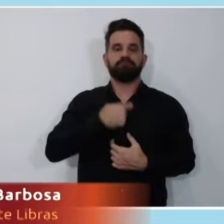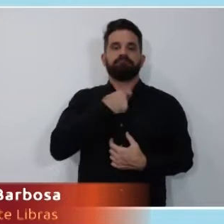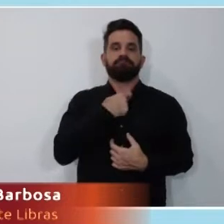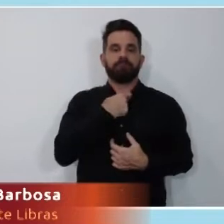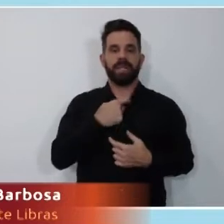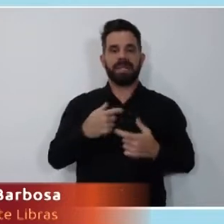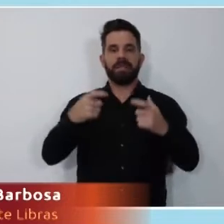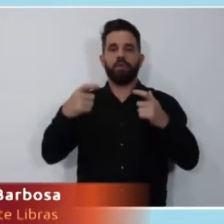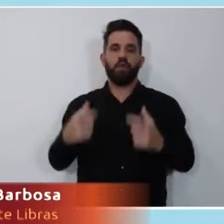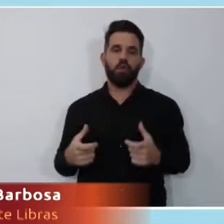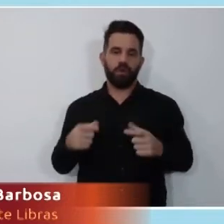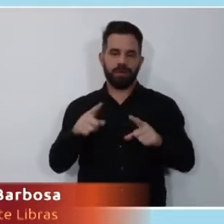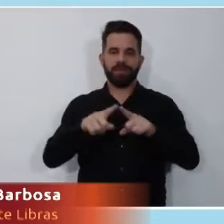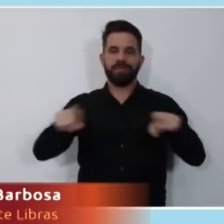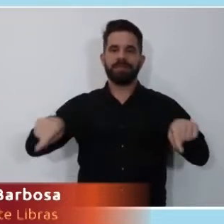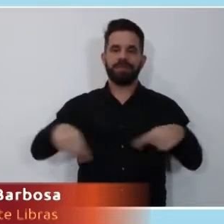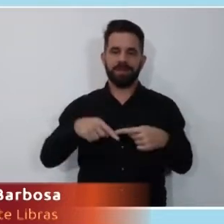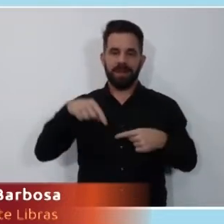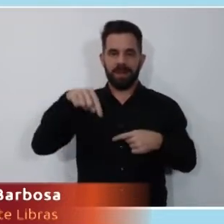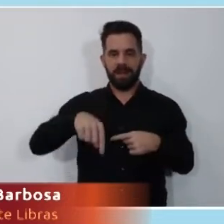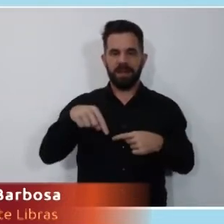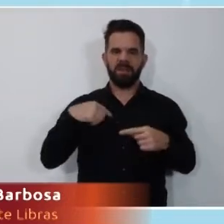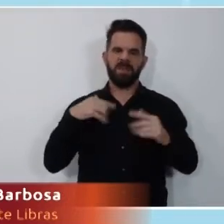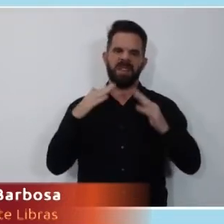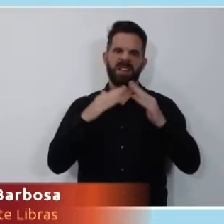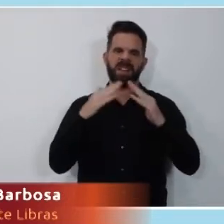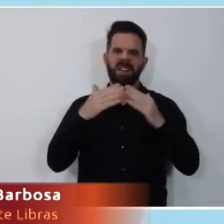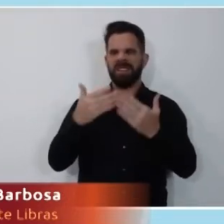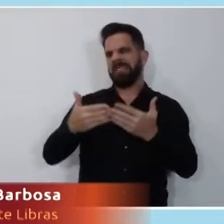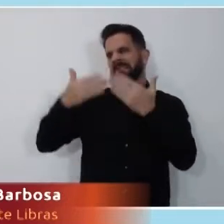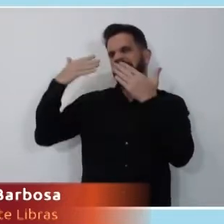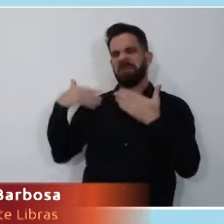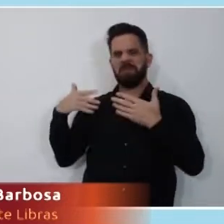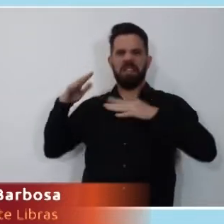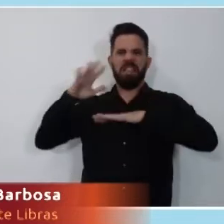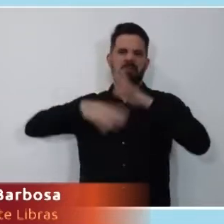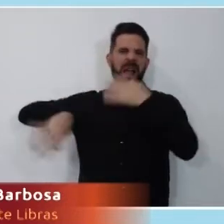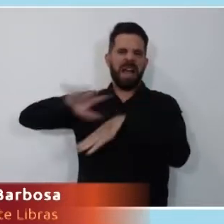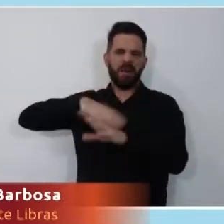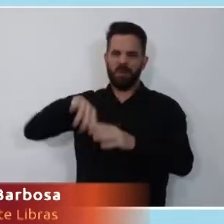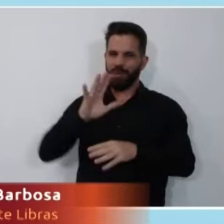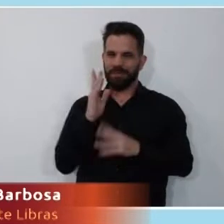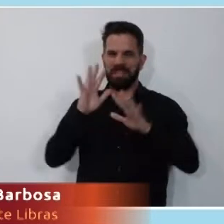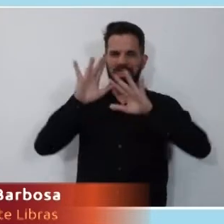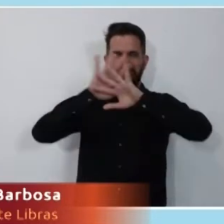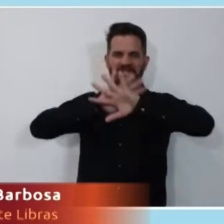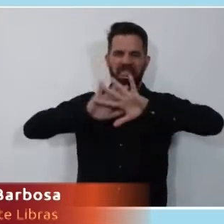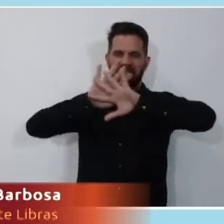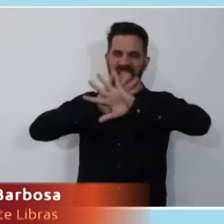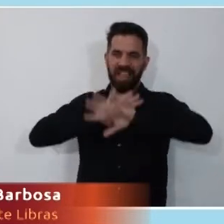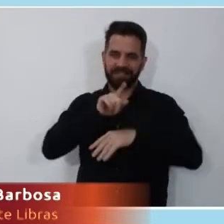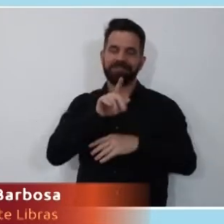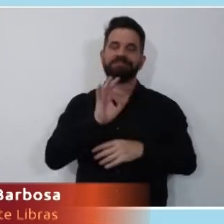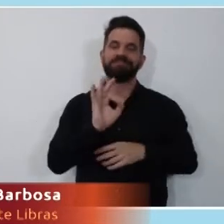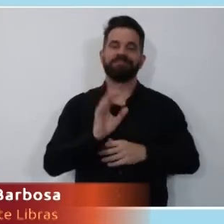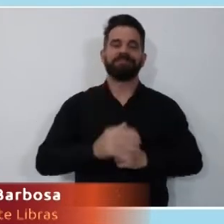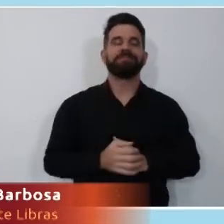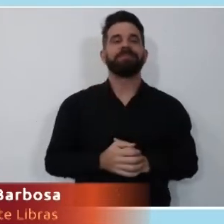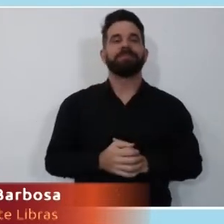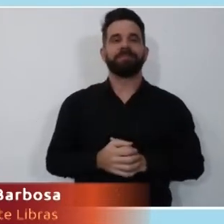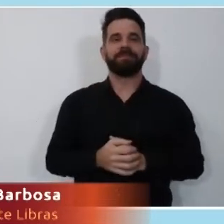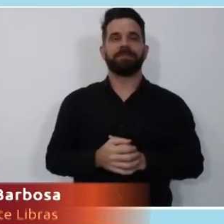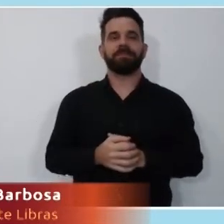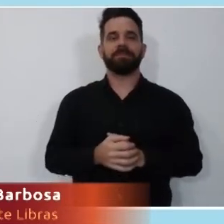da minha residência aqui, com o fundo um pouco desfocado para não mostrar a bagunça. Muito obrigada, Marcos.